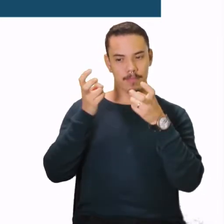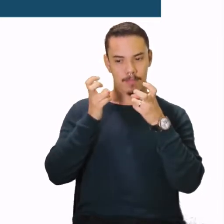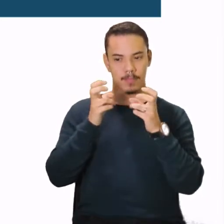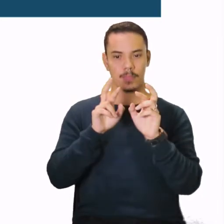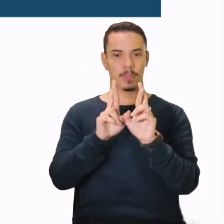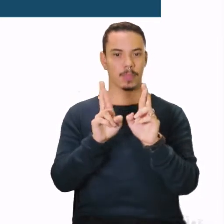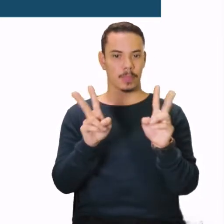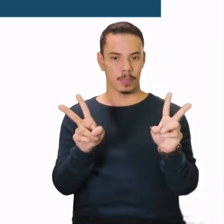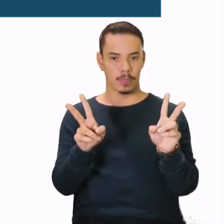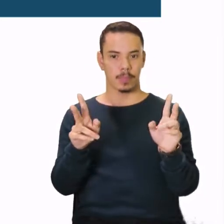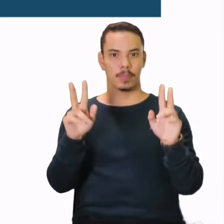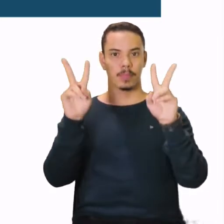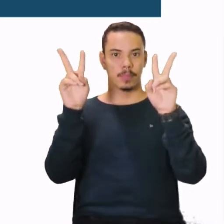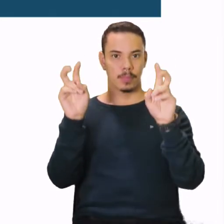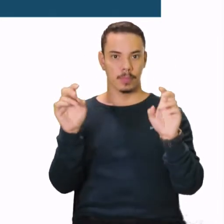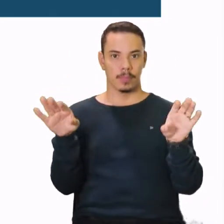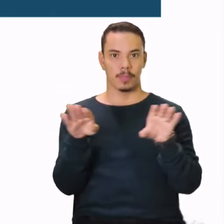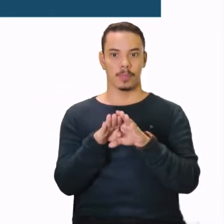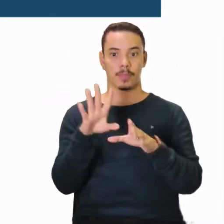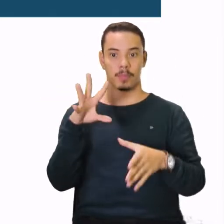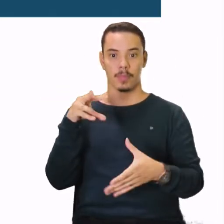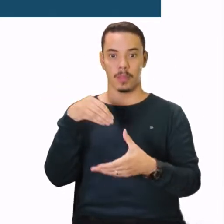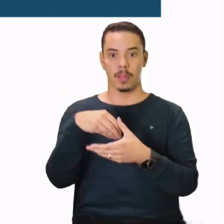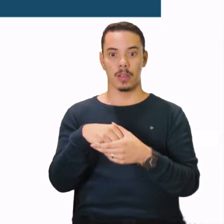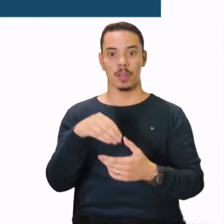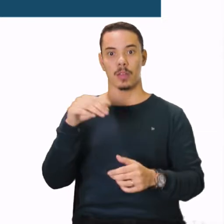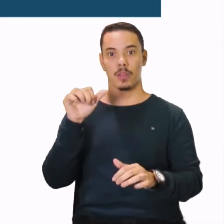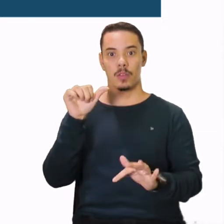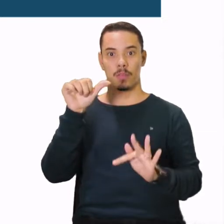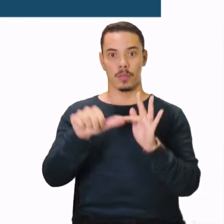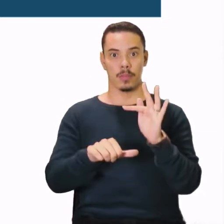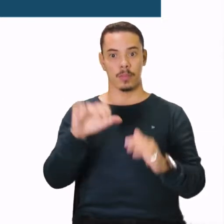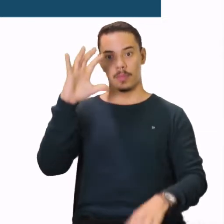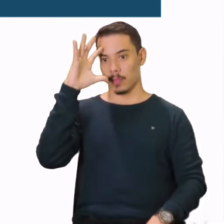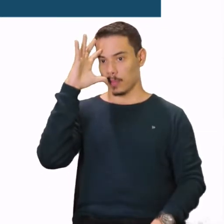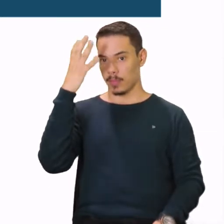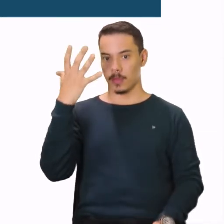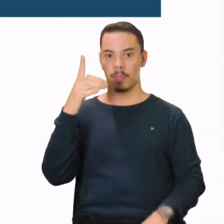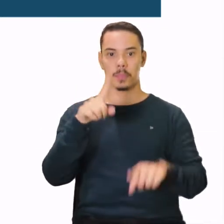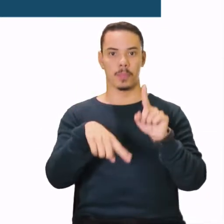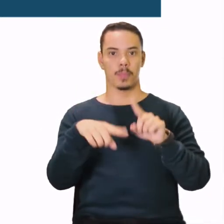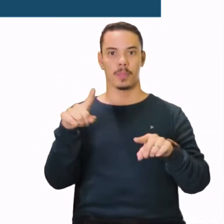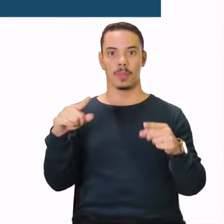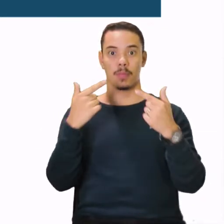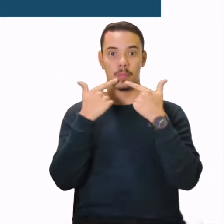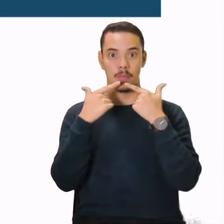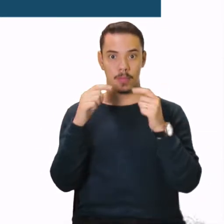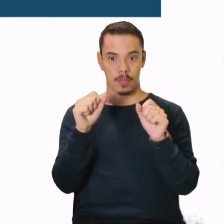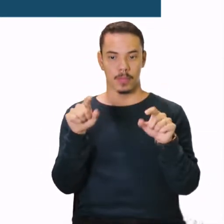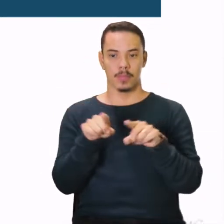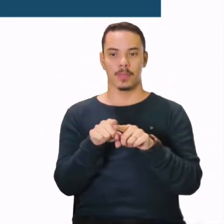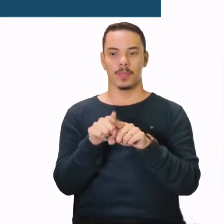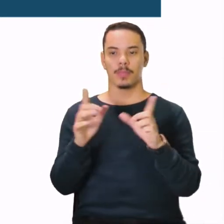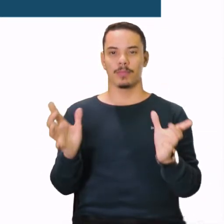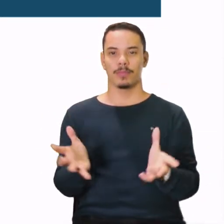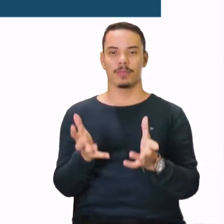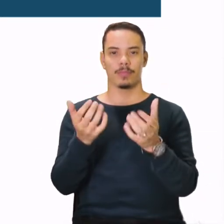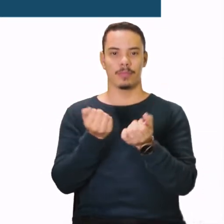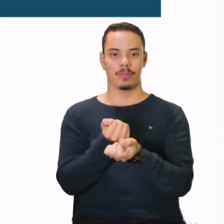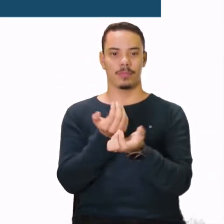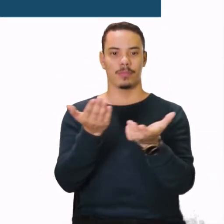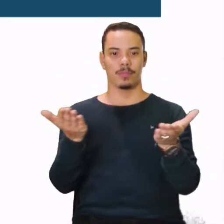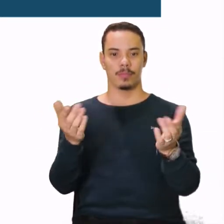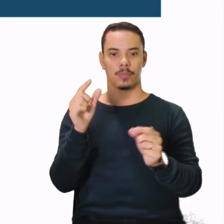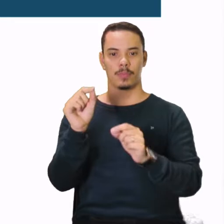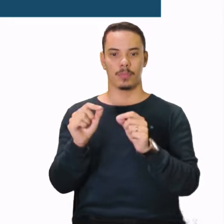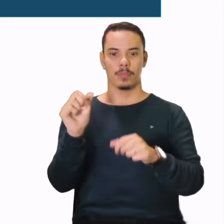as diferenças de abordagem e o fenômeno da variação linguística e analisar motivações que levam